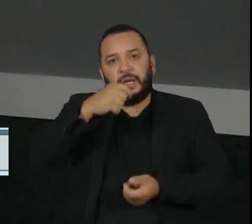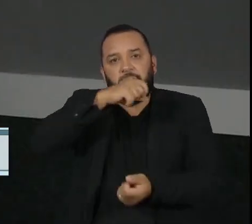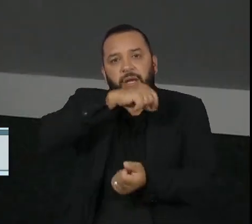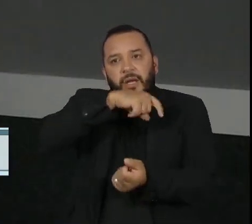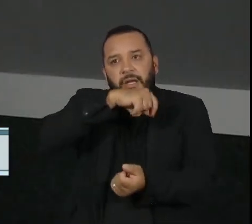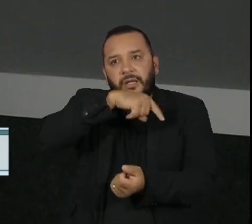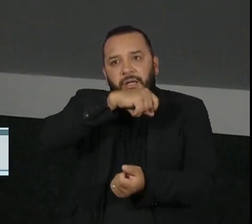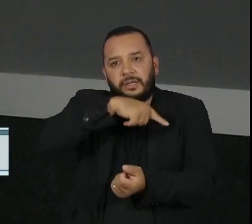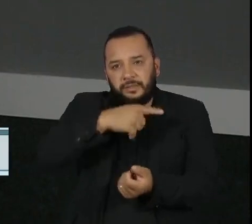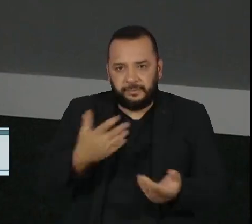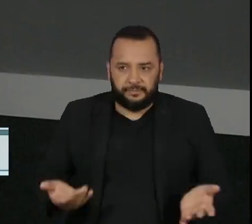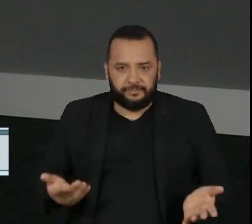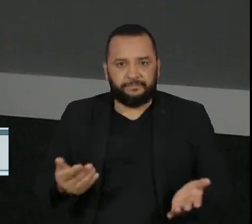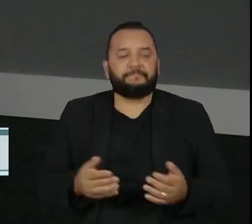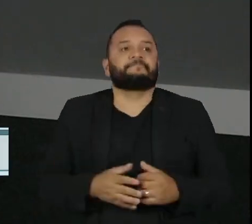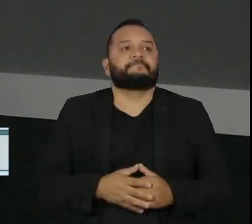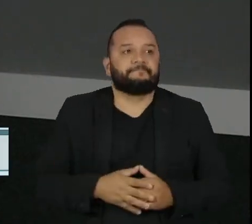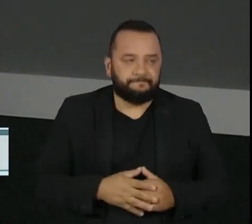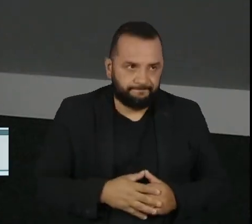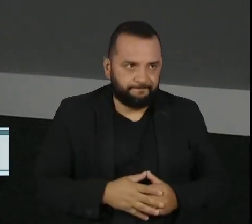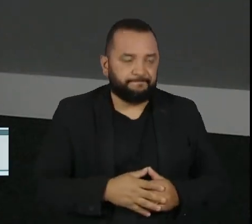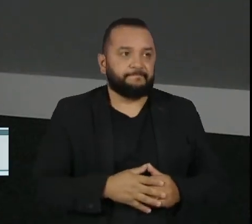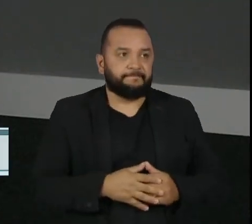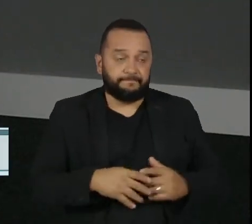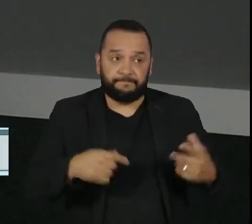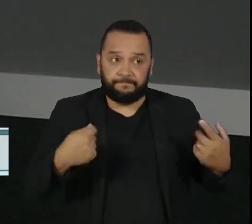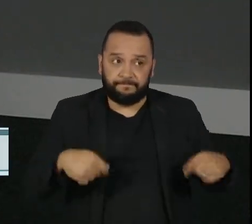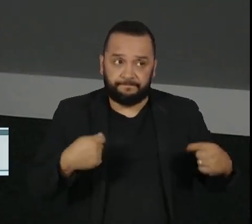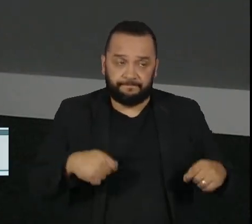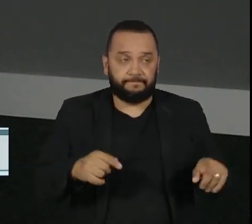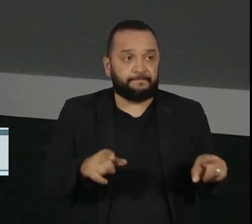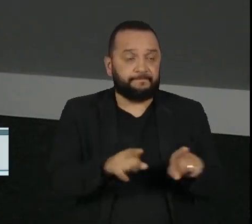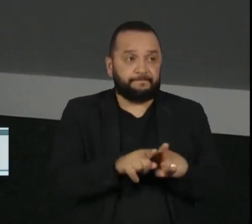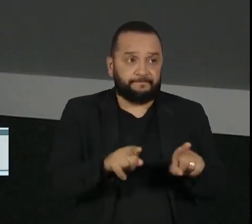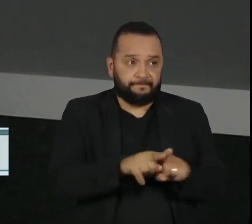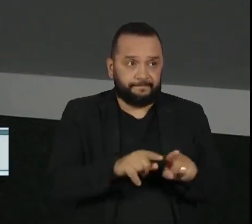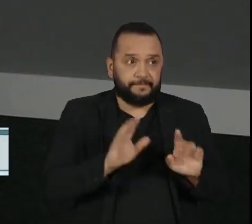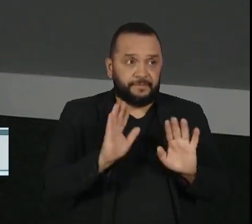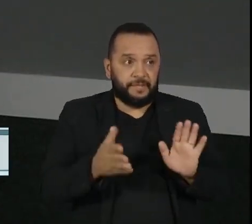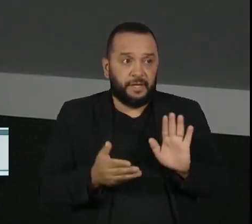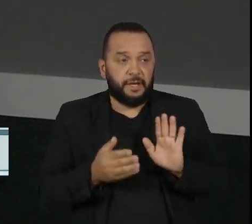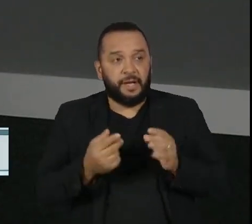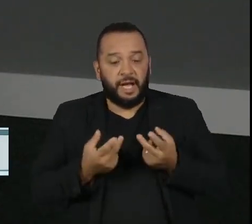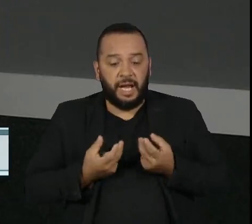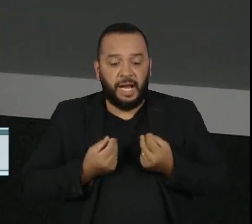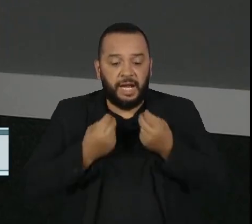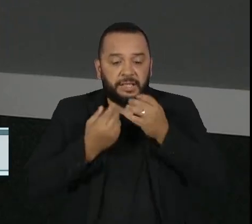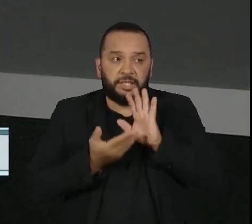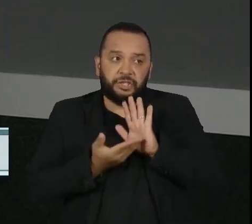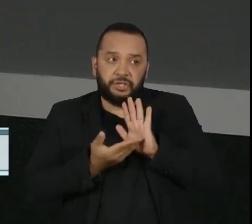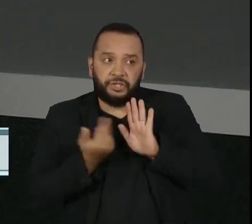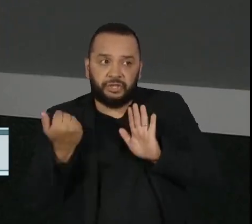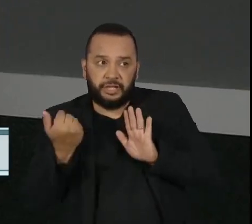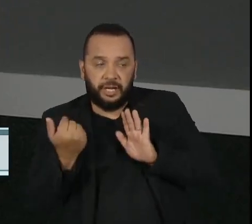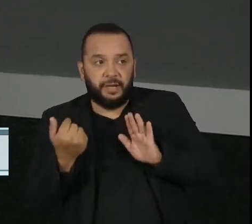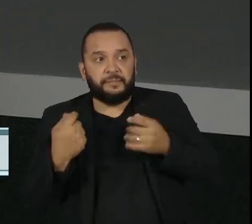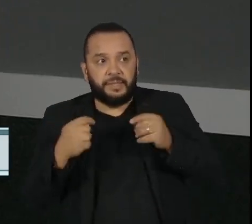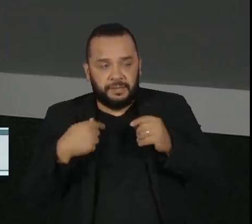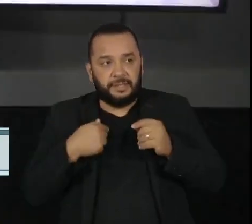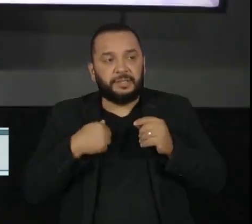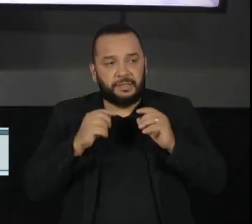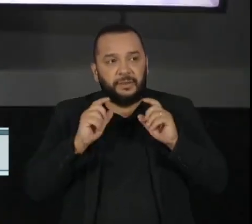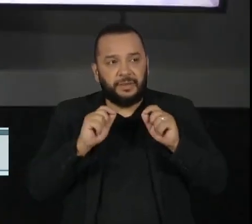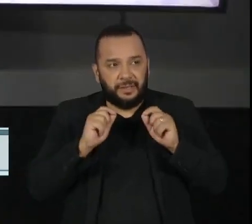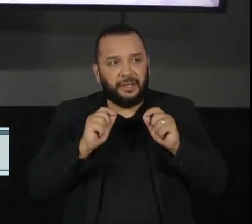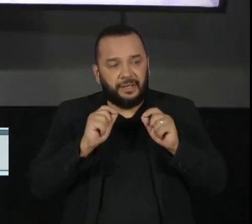A depender desse estágio também, passa a ser necessário, depois da retirada do tumor, também a reconstrução da